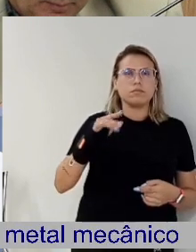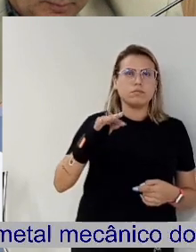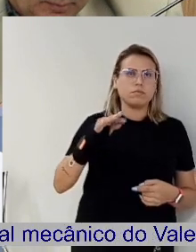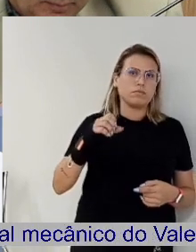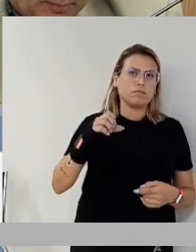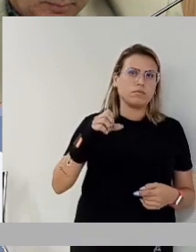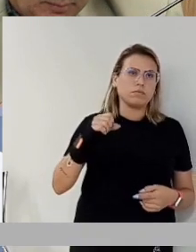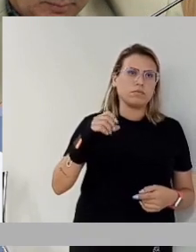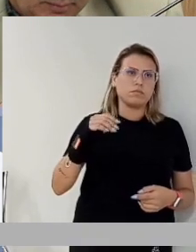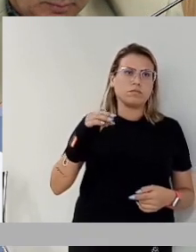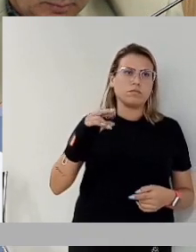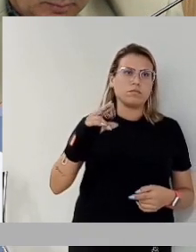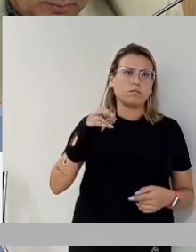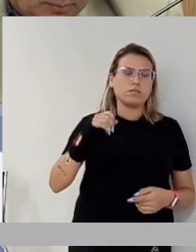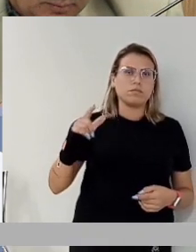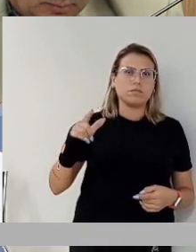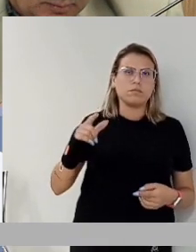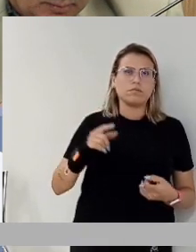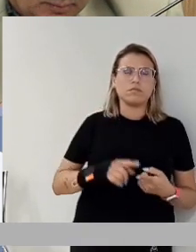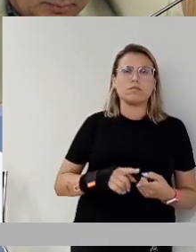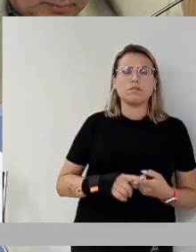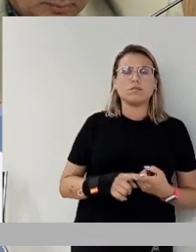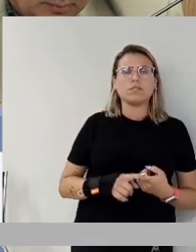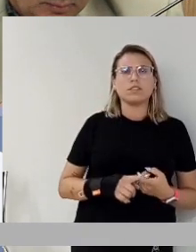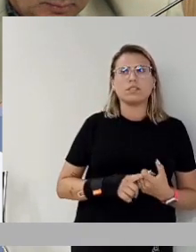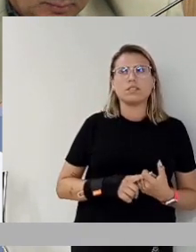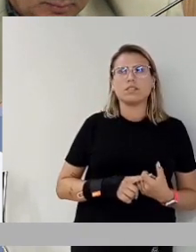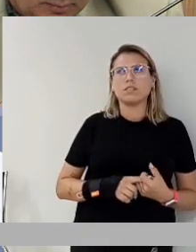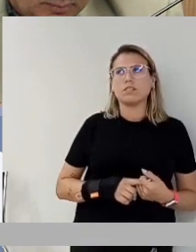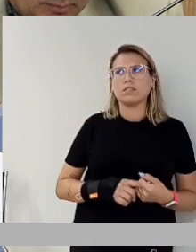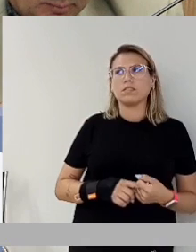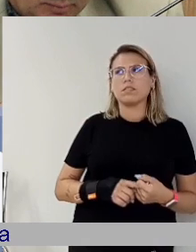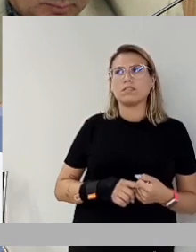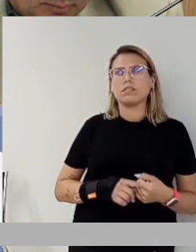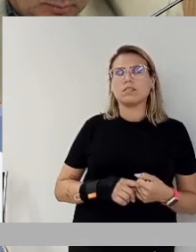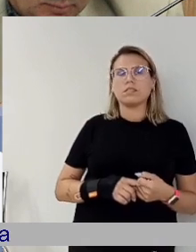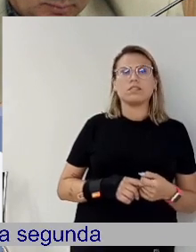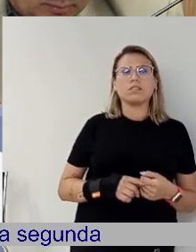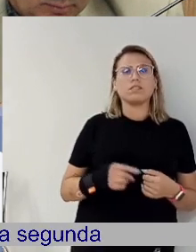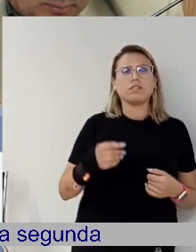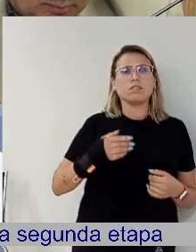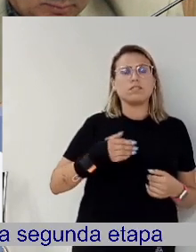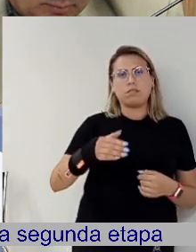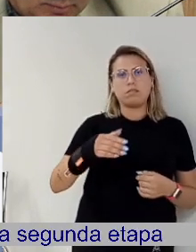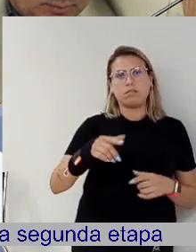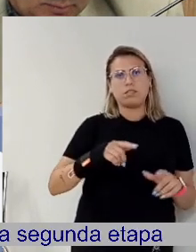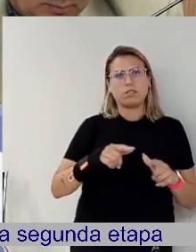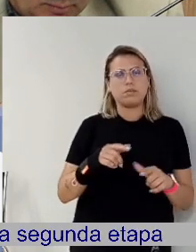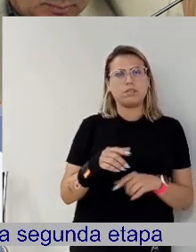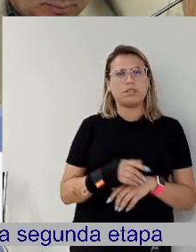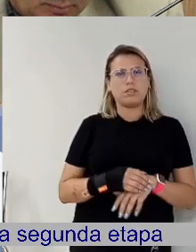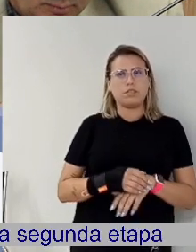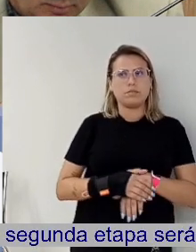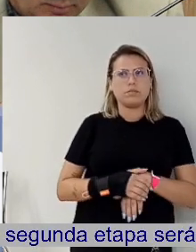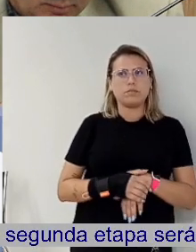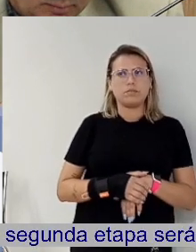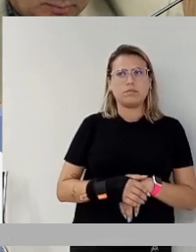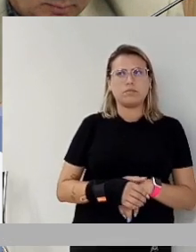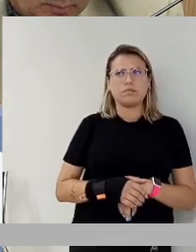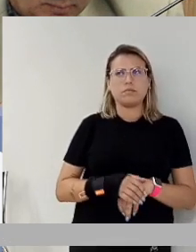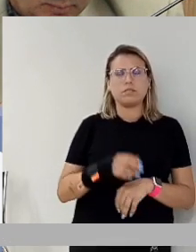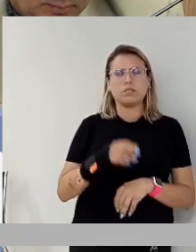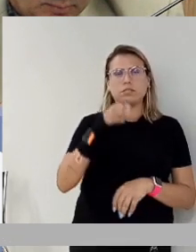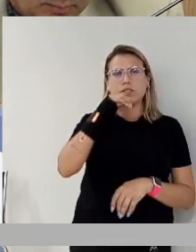do Jaguaribe para a retomada das obras da segunda etapa Será